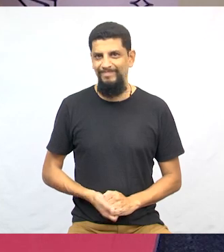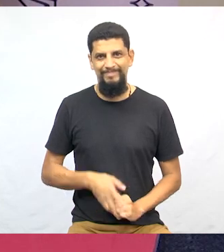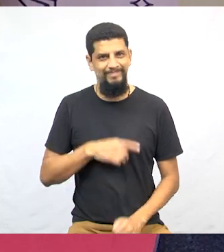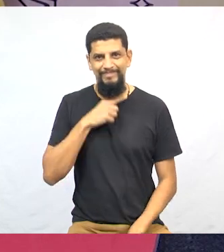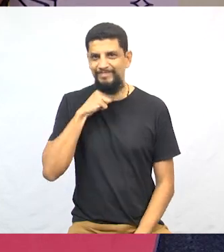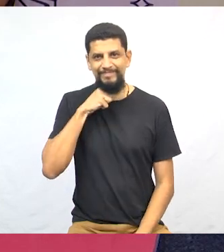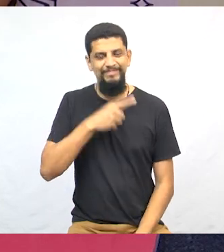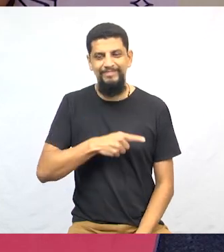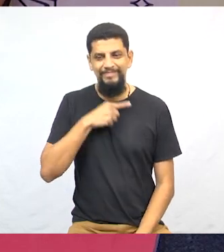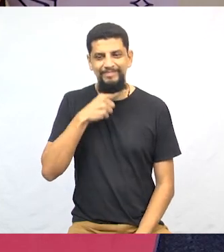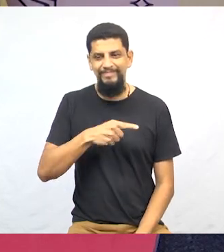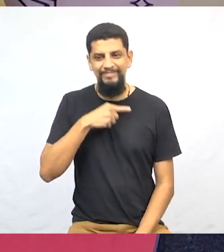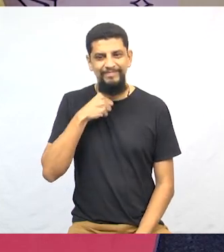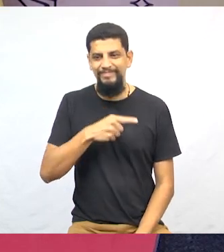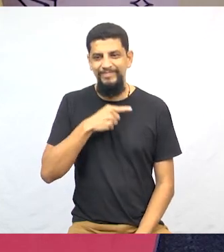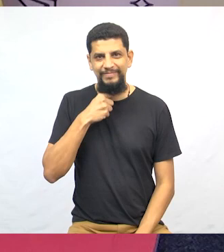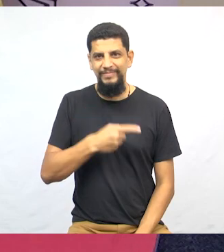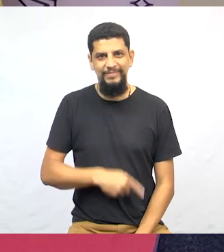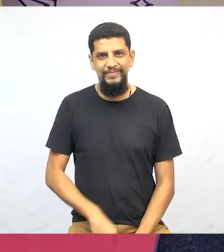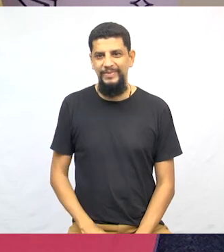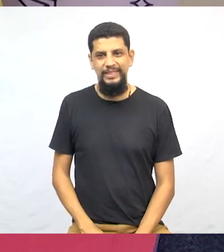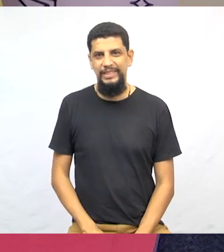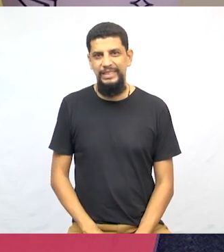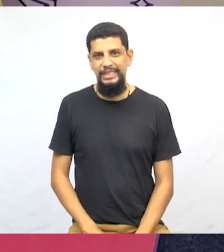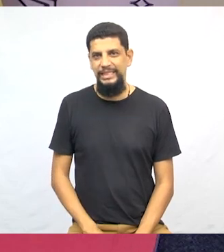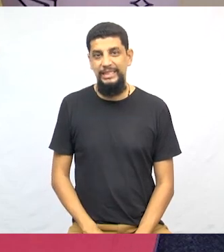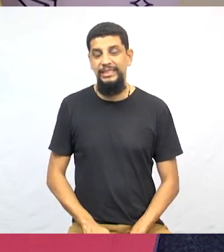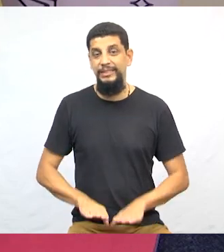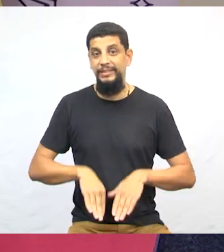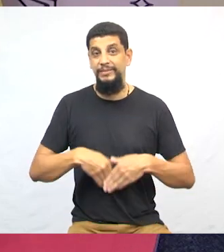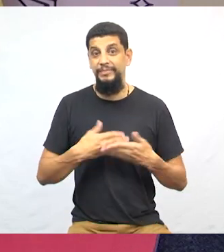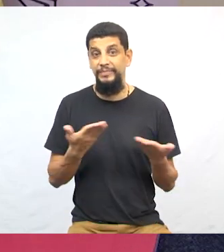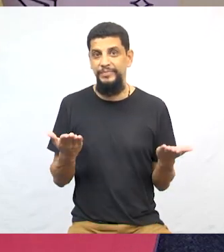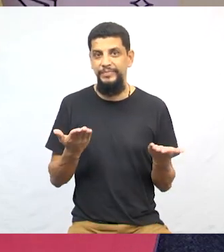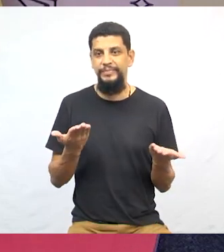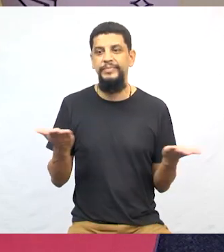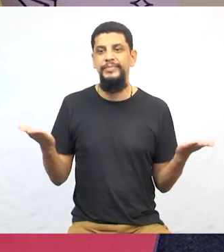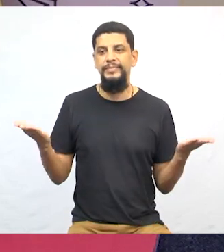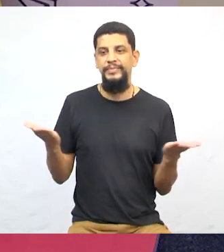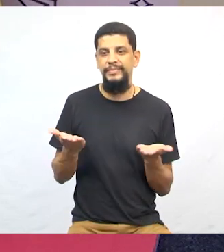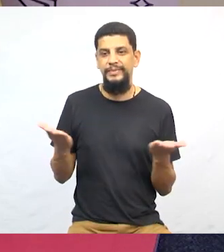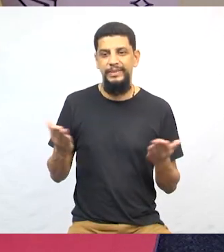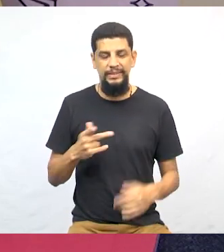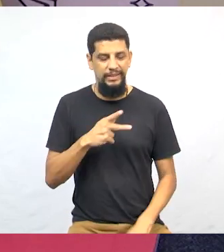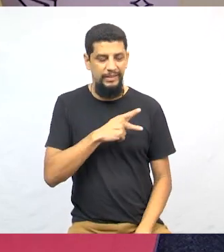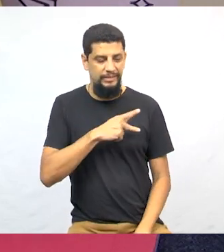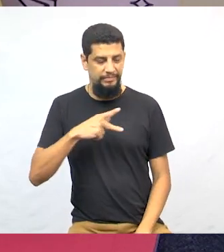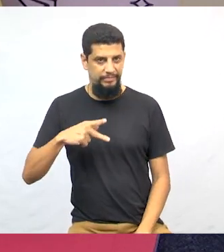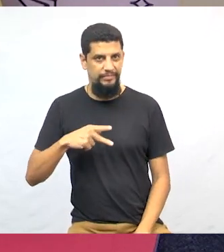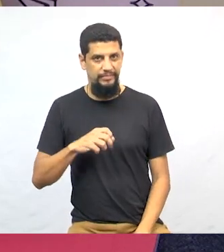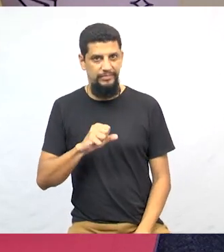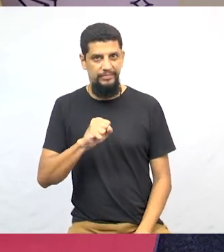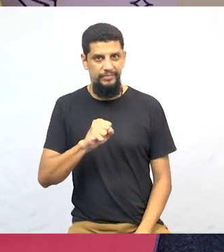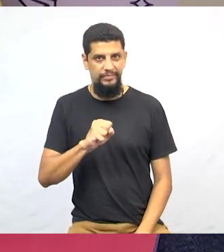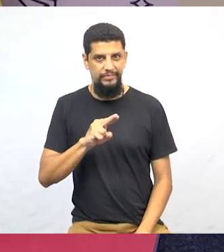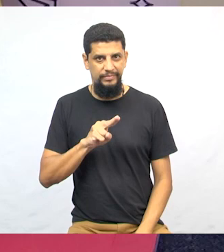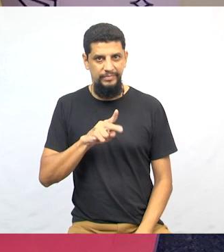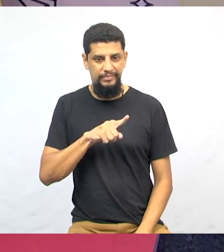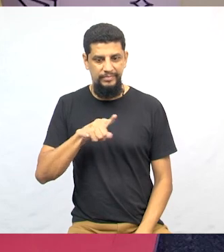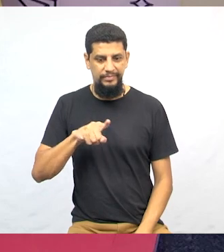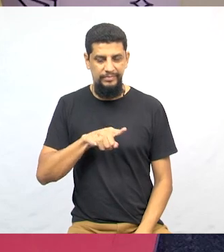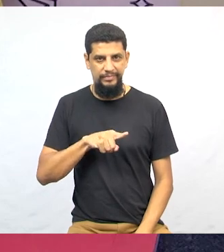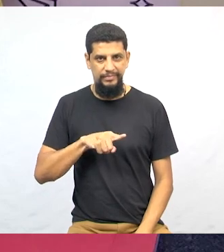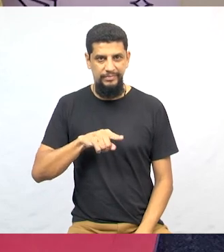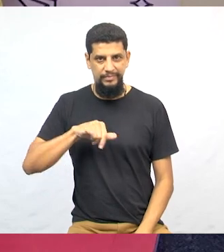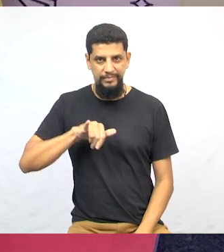Não colou, vai cair. E vai cair. E não colou. Então, e agora? A professora Suzy. O que